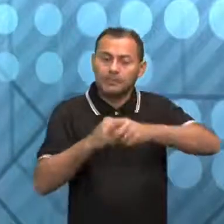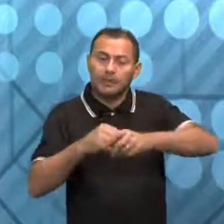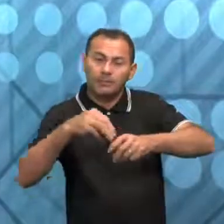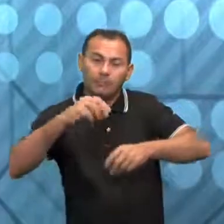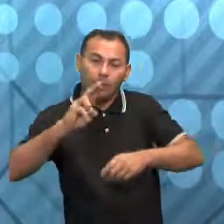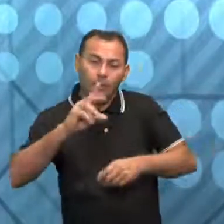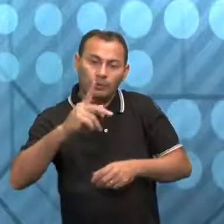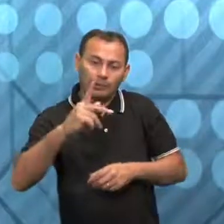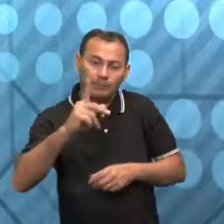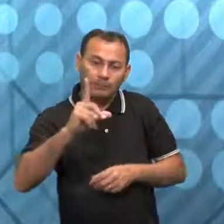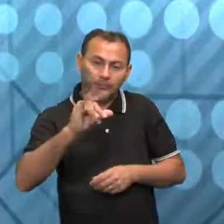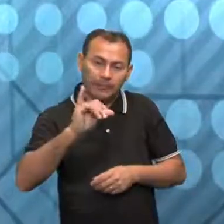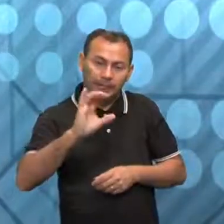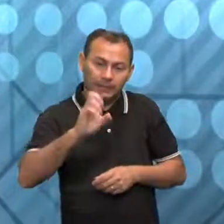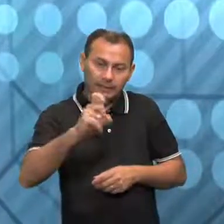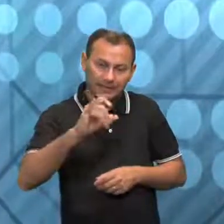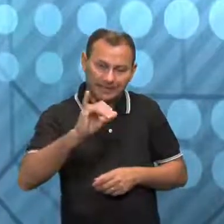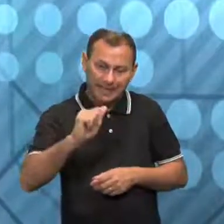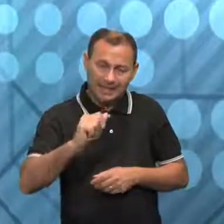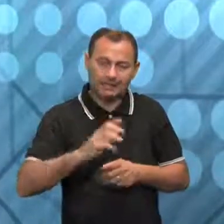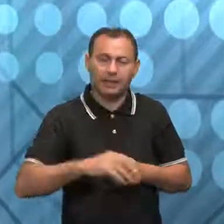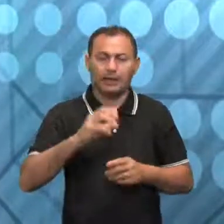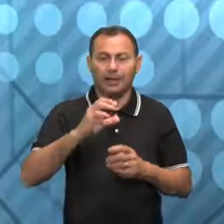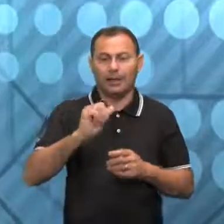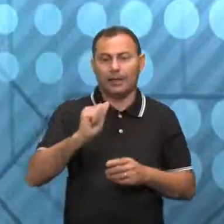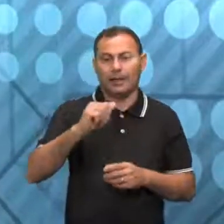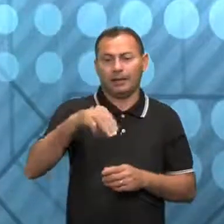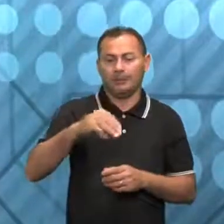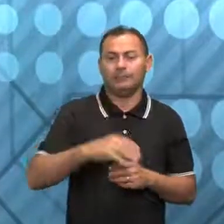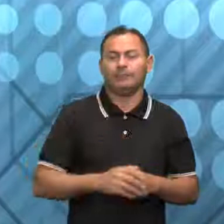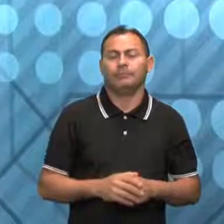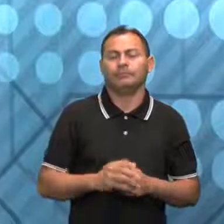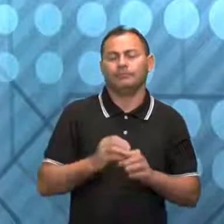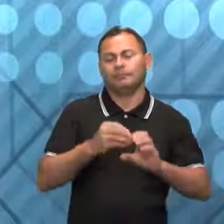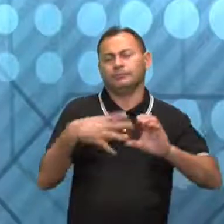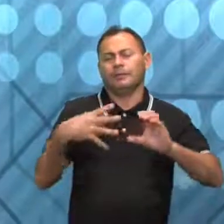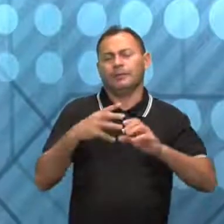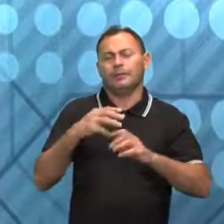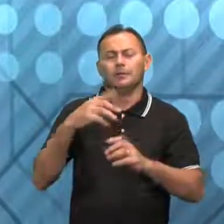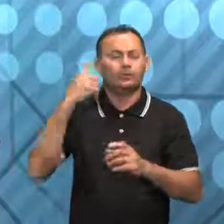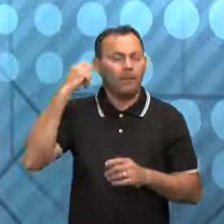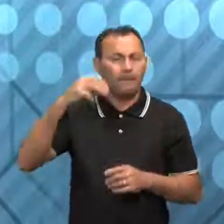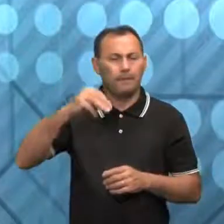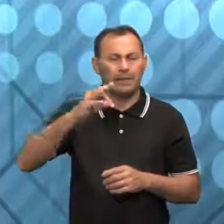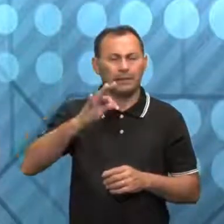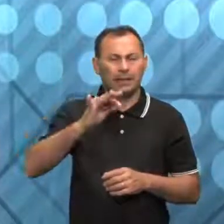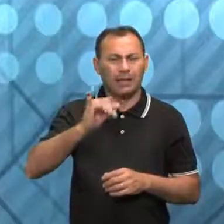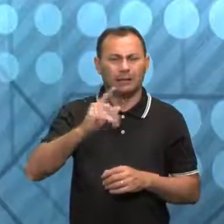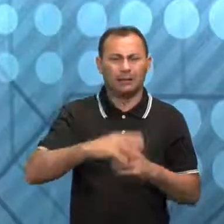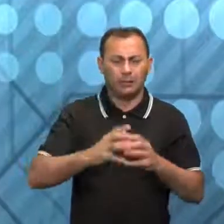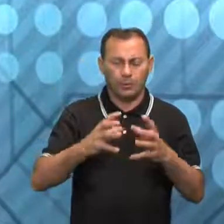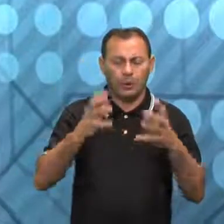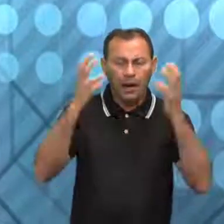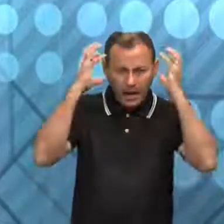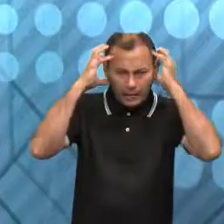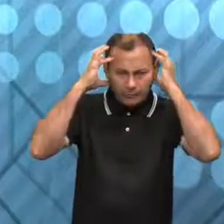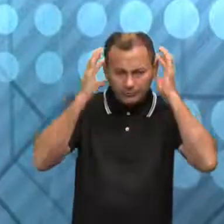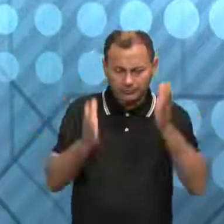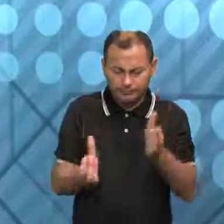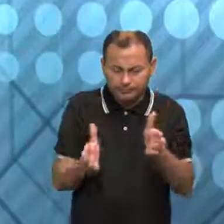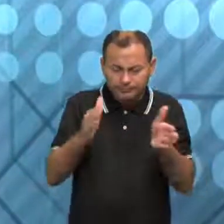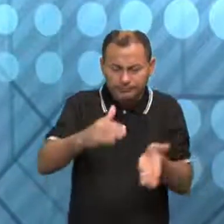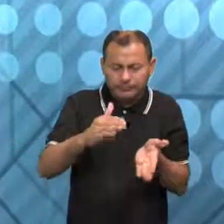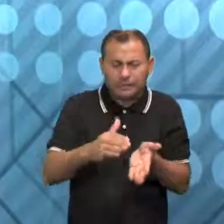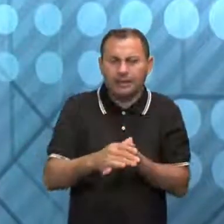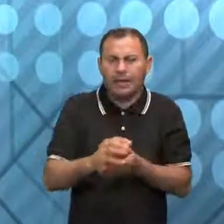via FM, porque a rádio AM ela é bem característica por aqueles chamados sons metálicos. Quando você pega o radinho AM,